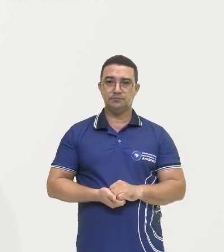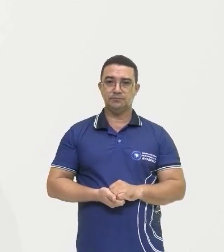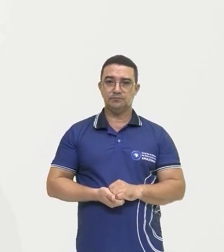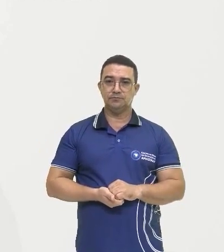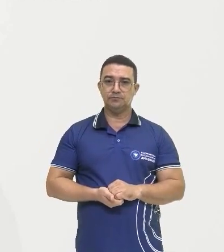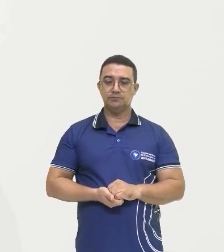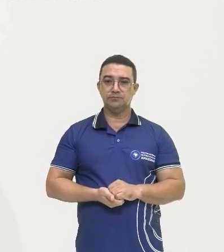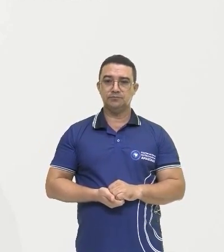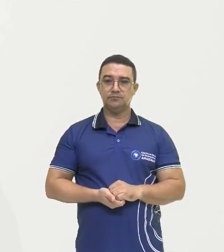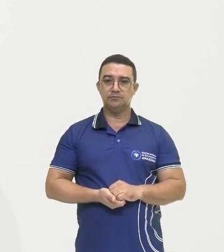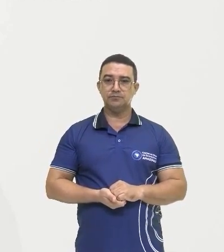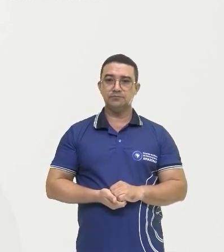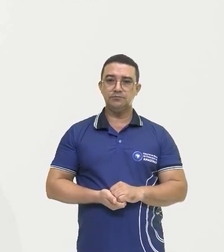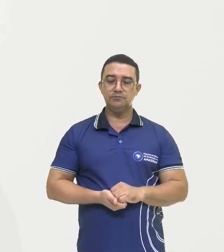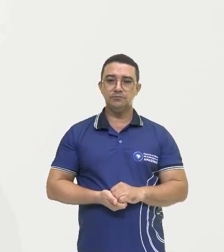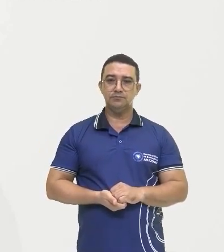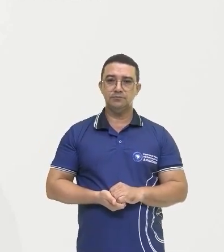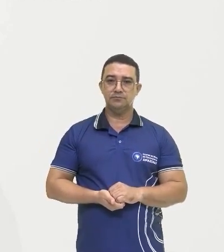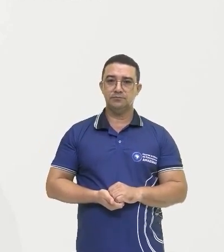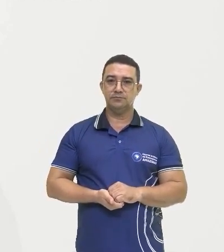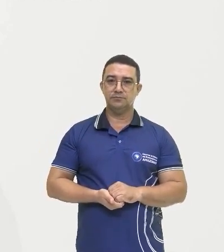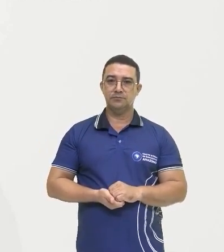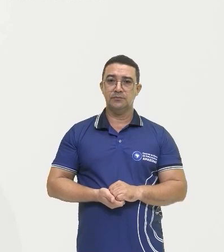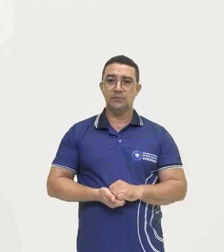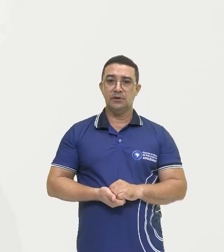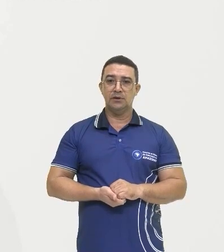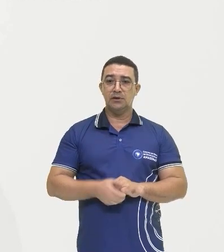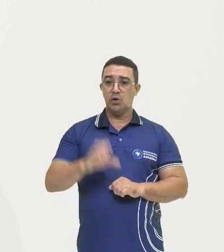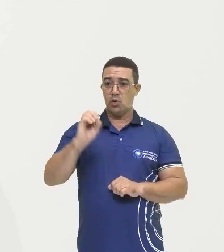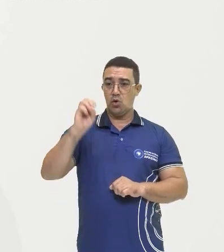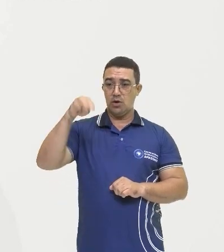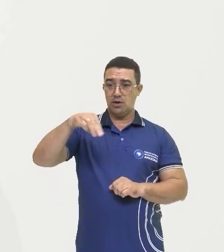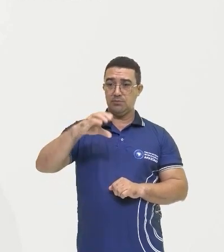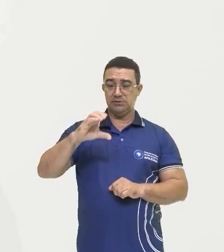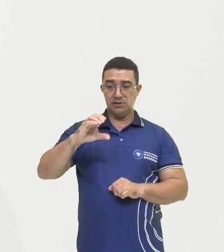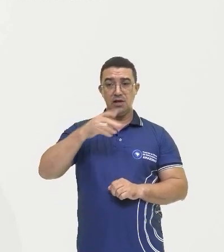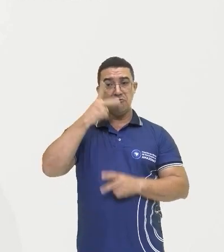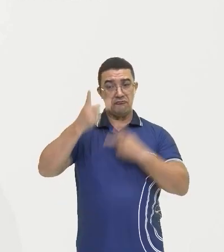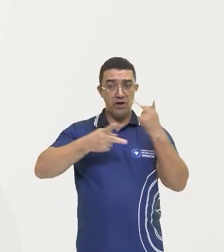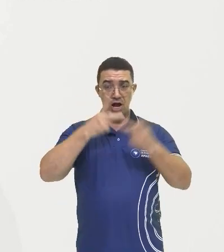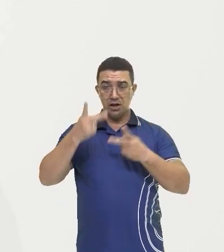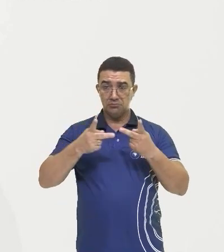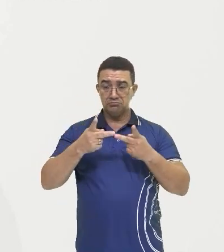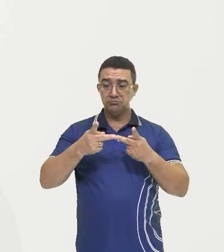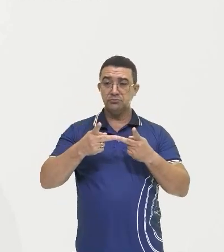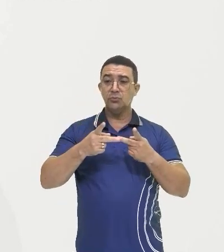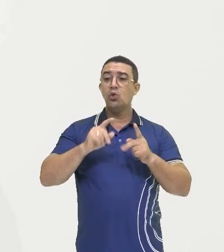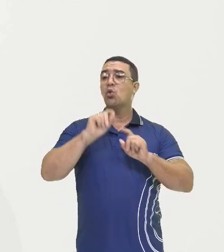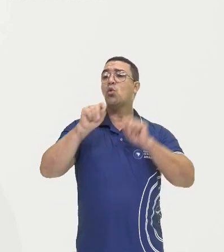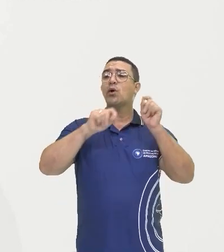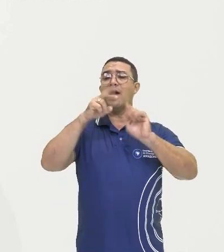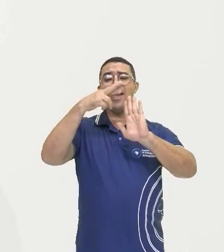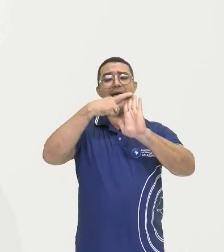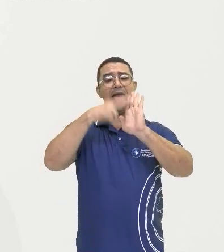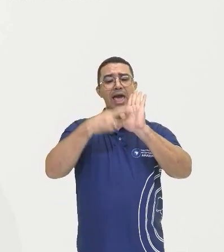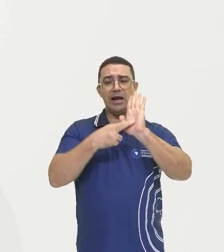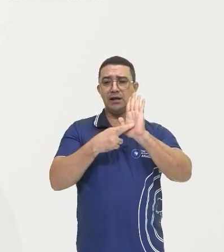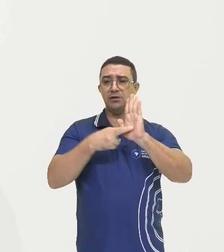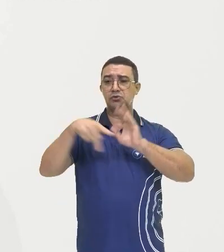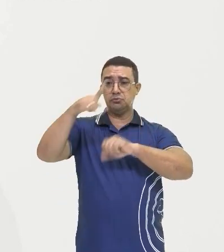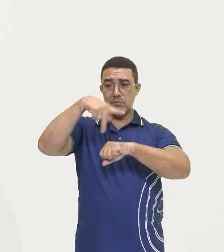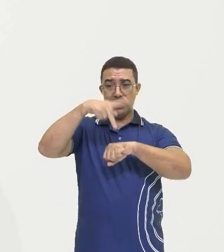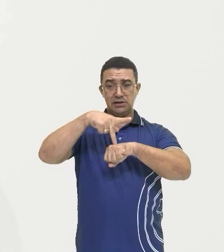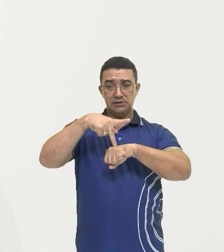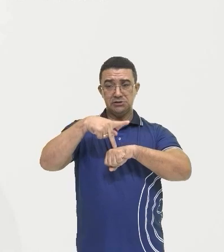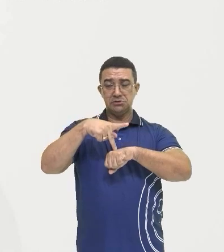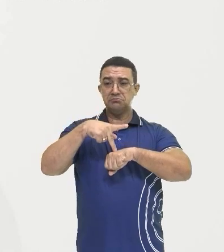que o país pode fazer ou não dentro de uma relação comercial. E isso está previamente definido e os países que